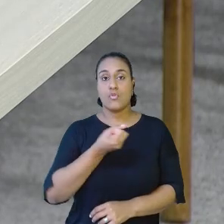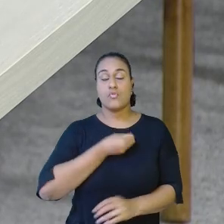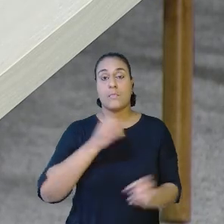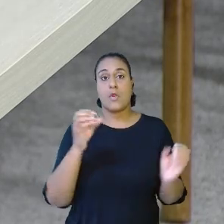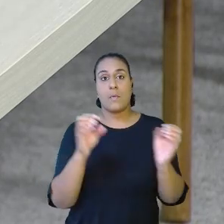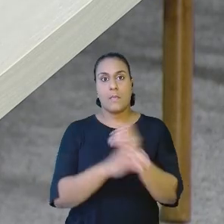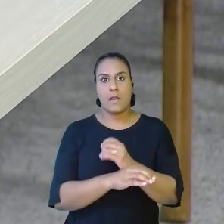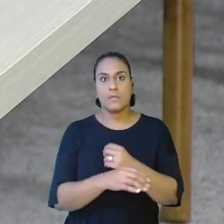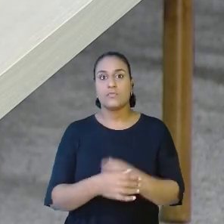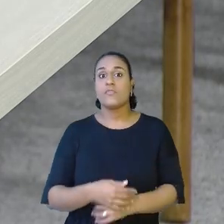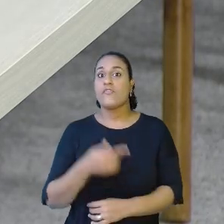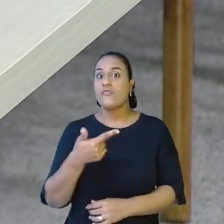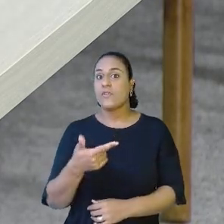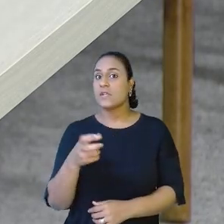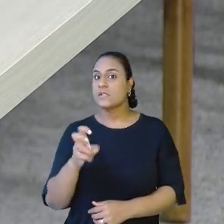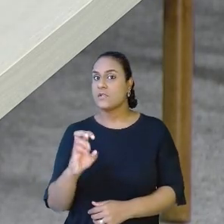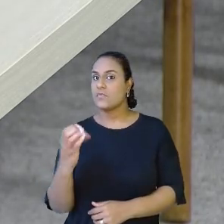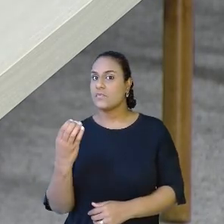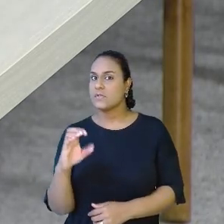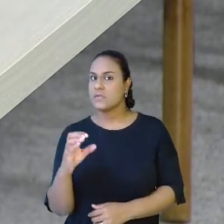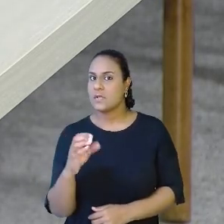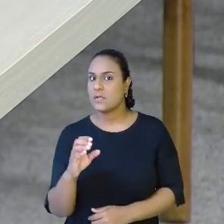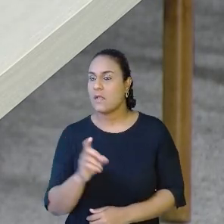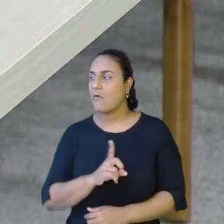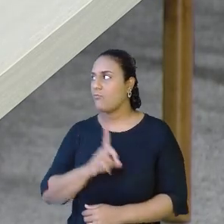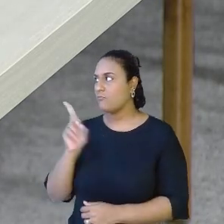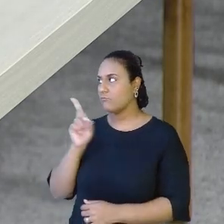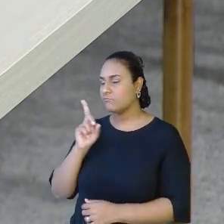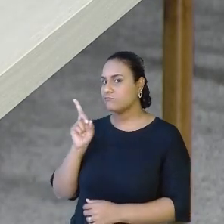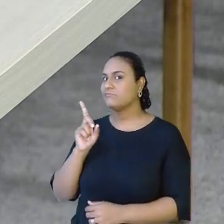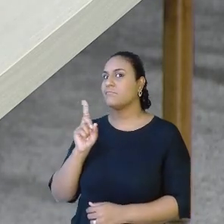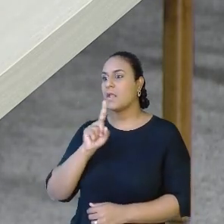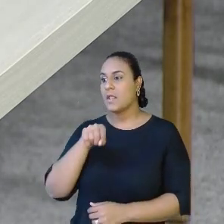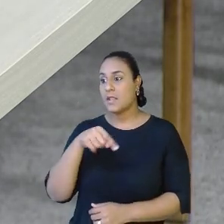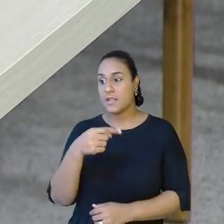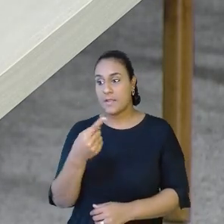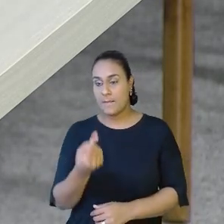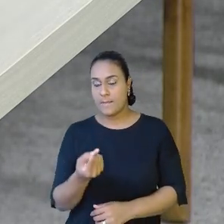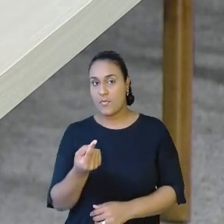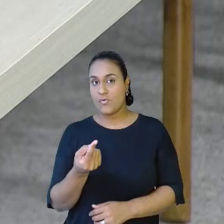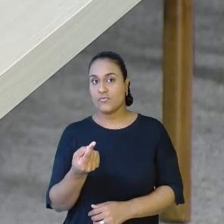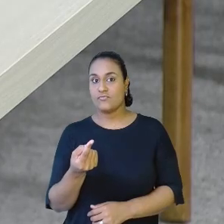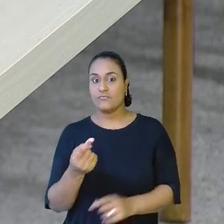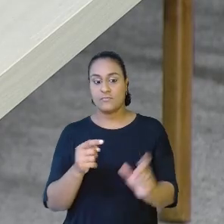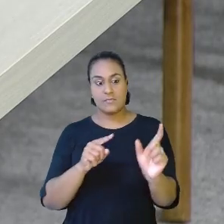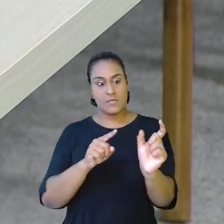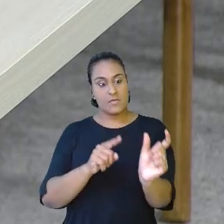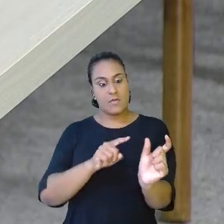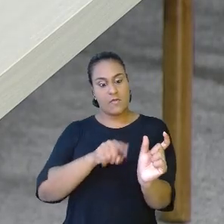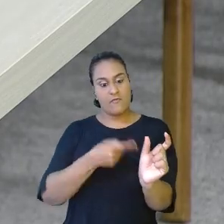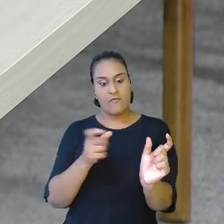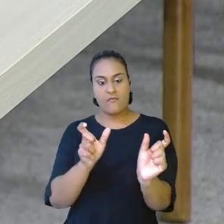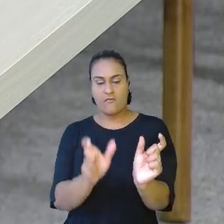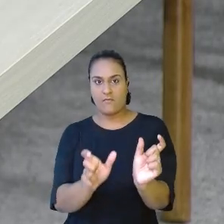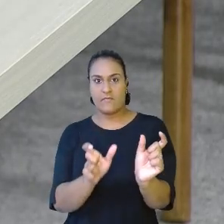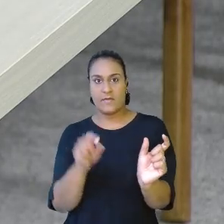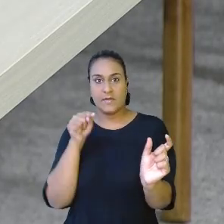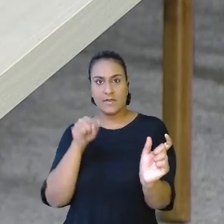e 25 centavos que está aqui, ó, após a parte inteira, significa que ela